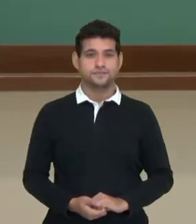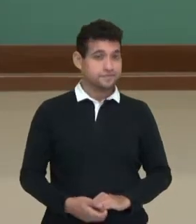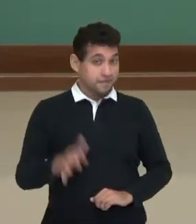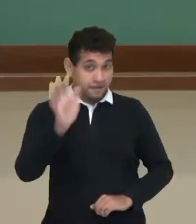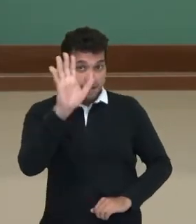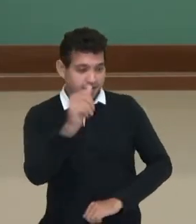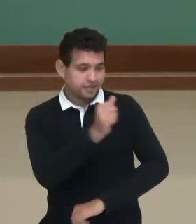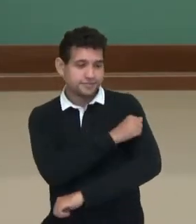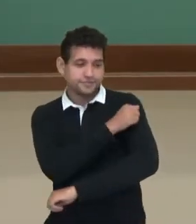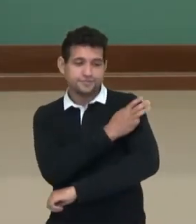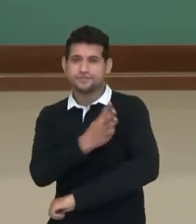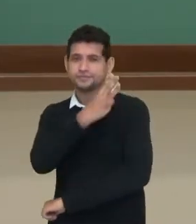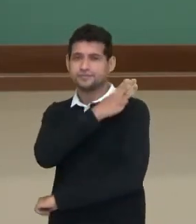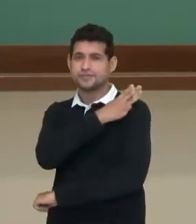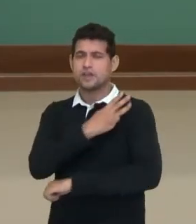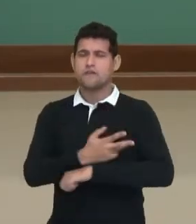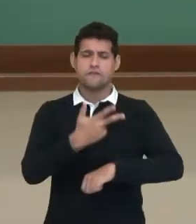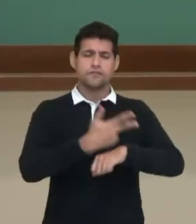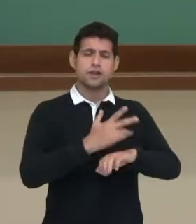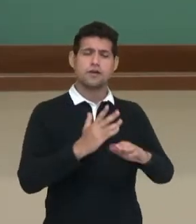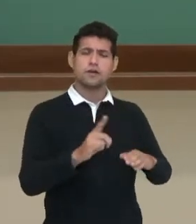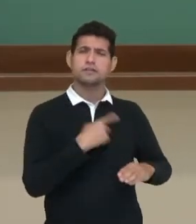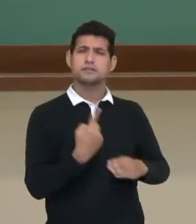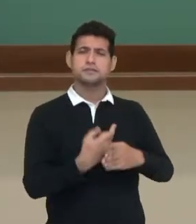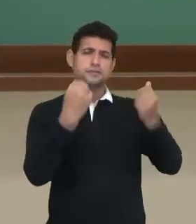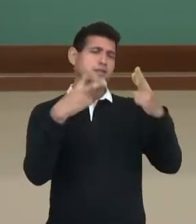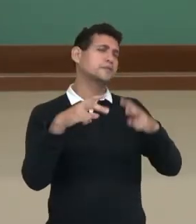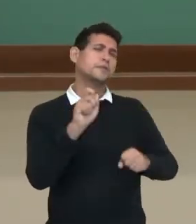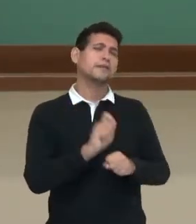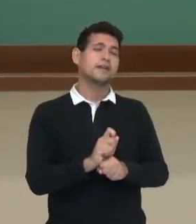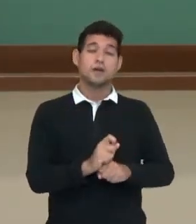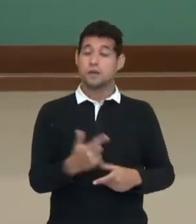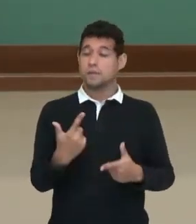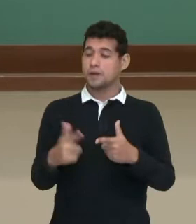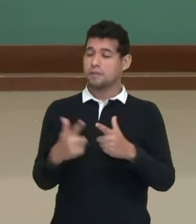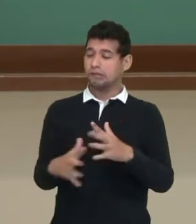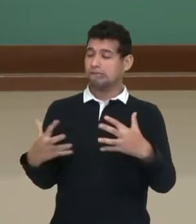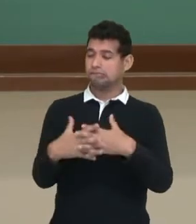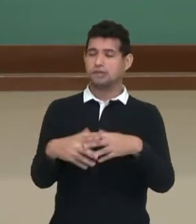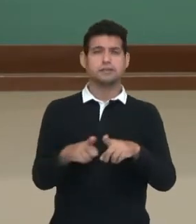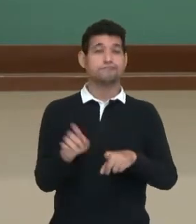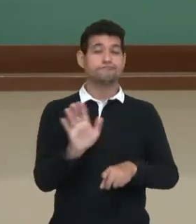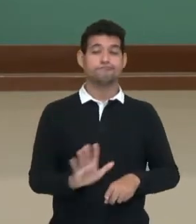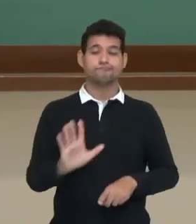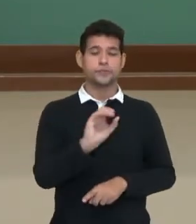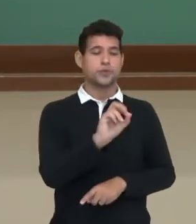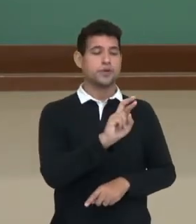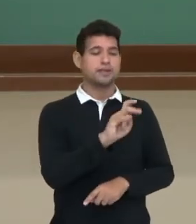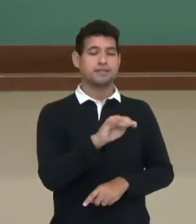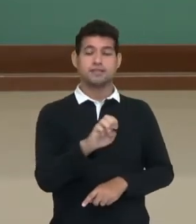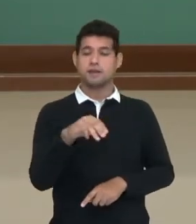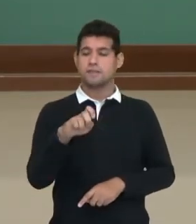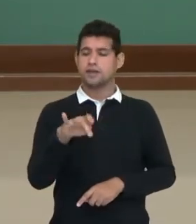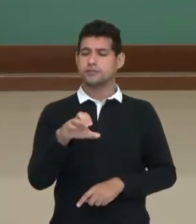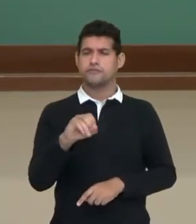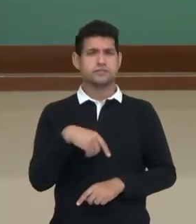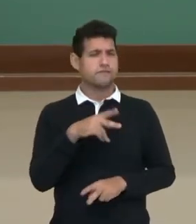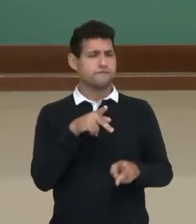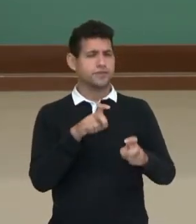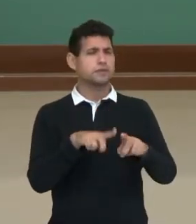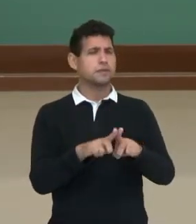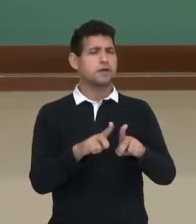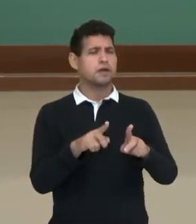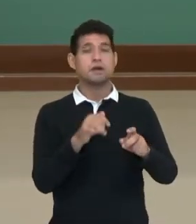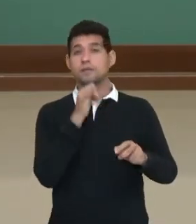Olá, estudante da terceira série. Nesse vídeo vamos falar sobre conflitos na região do Oriente Médio. Você já ouviu falar